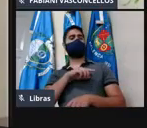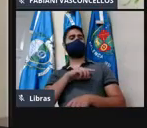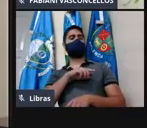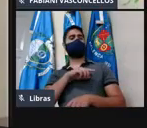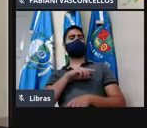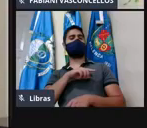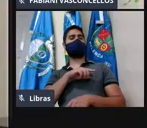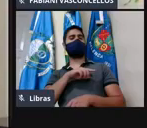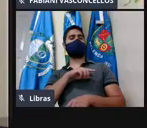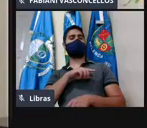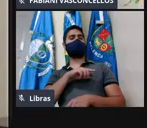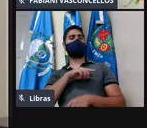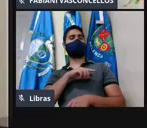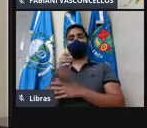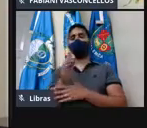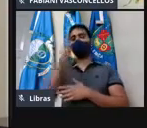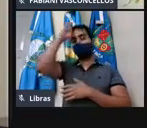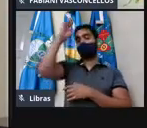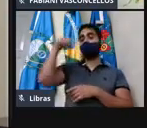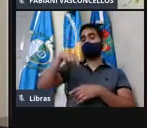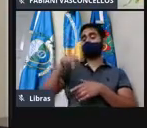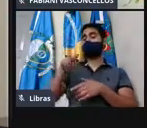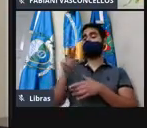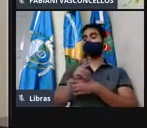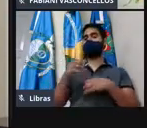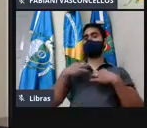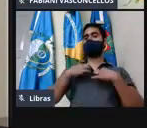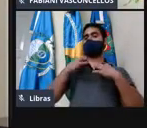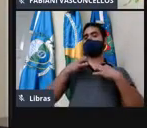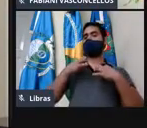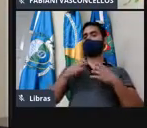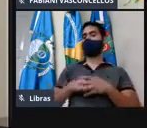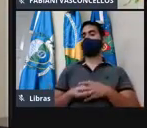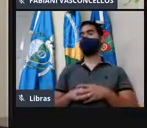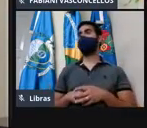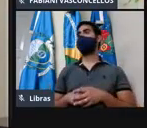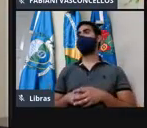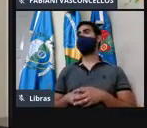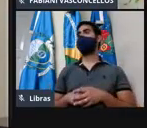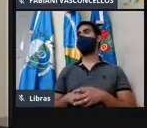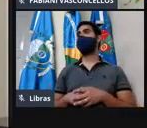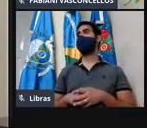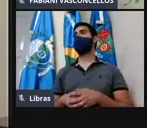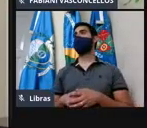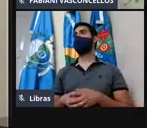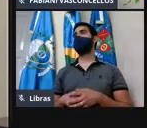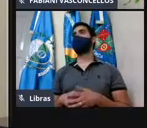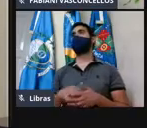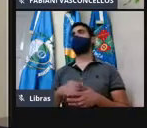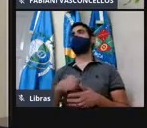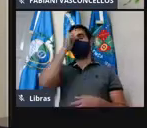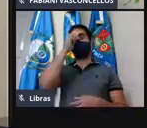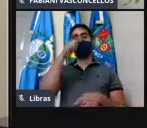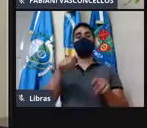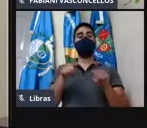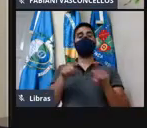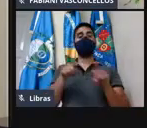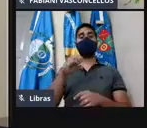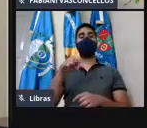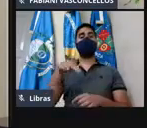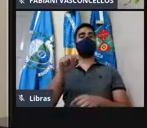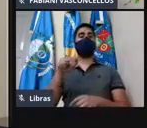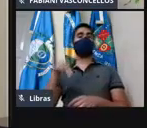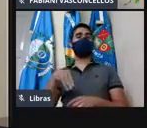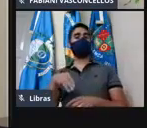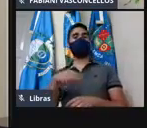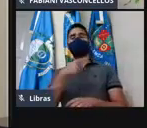da nossa cidade, que é uma brigada voluntária, e também com o CONAMA, representado pelo seu